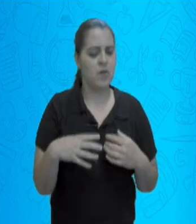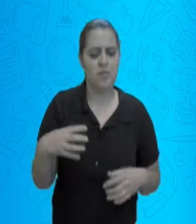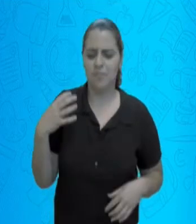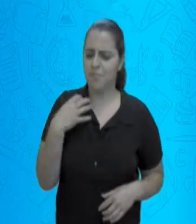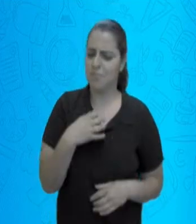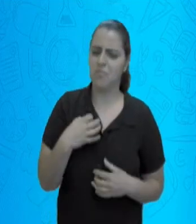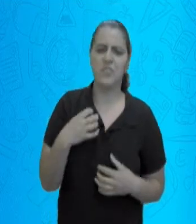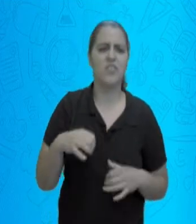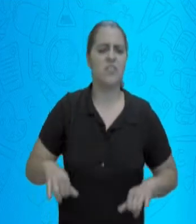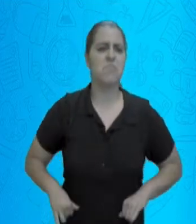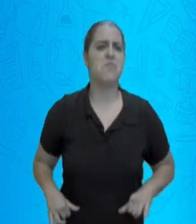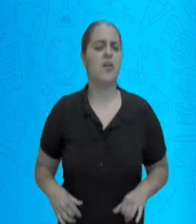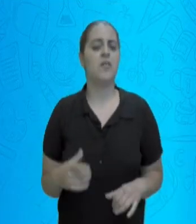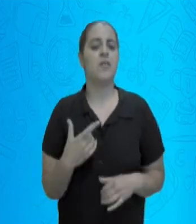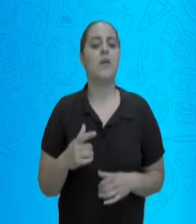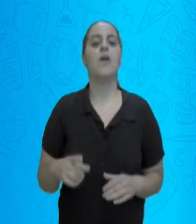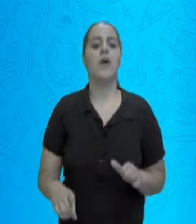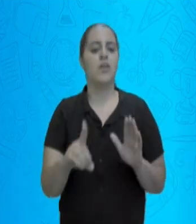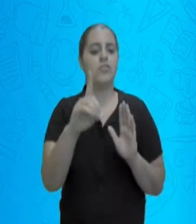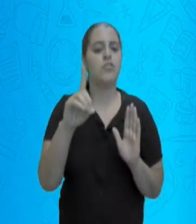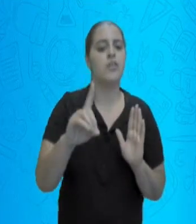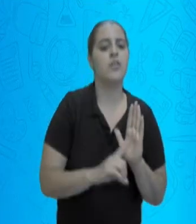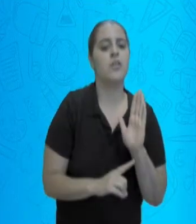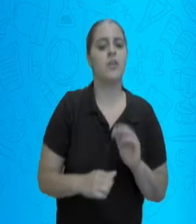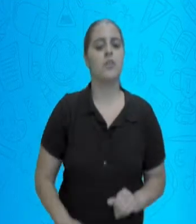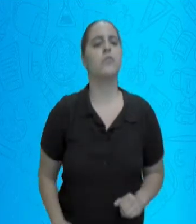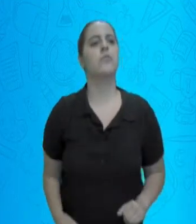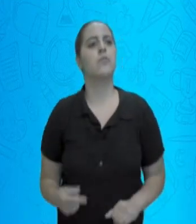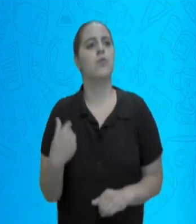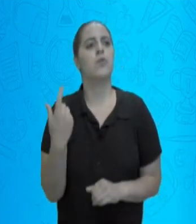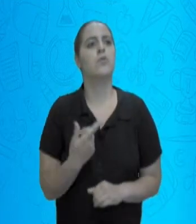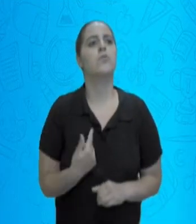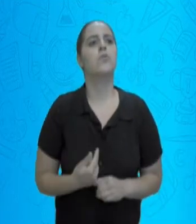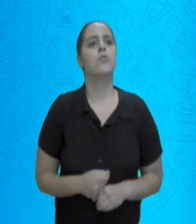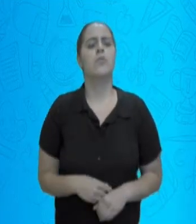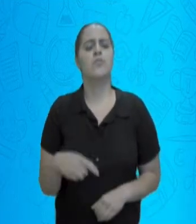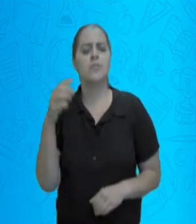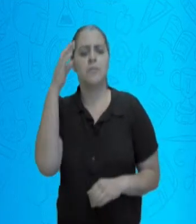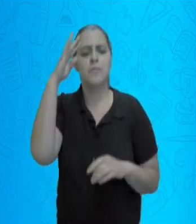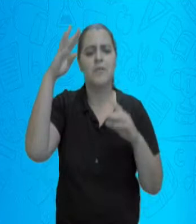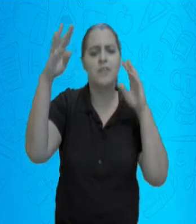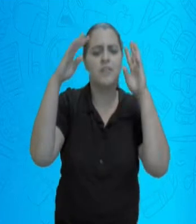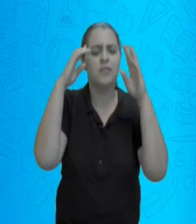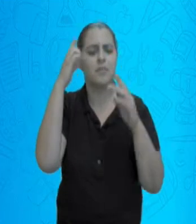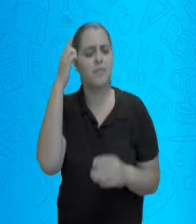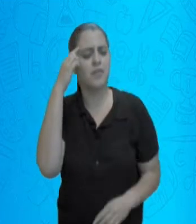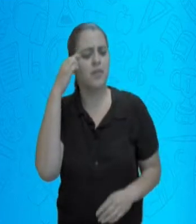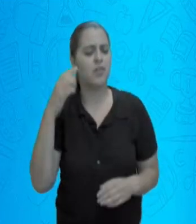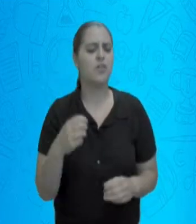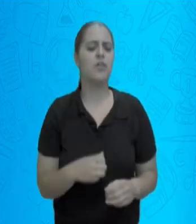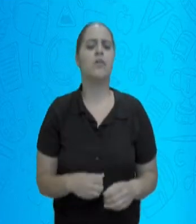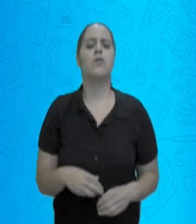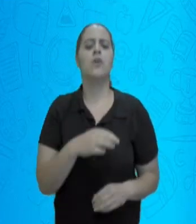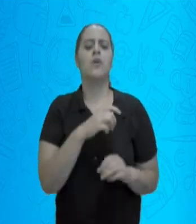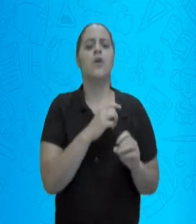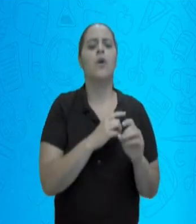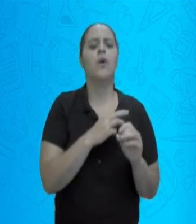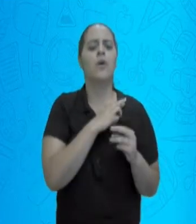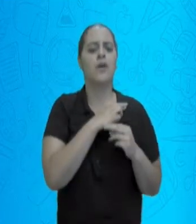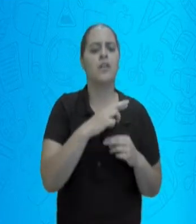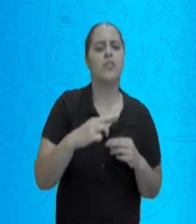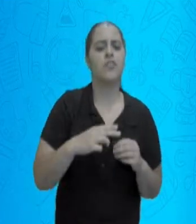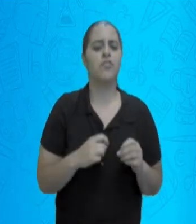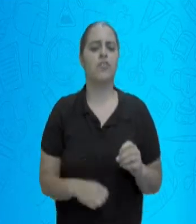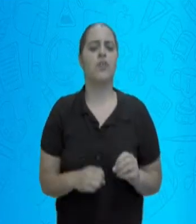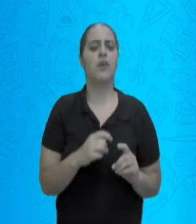nosso direito, a gente tem direito a isso. Os pensamentos ou as crenças e cultos religiosos